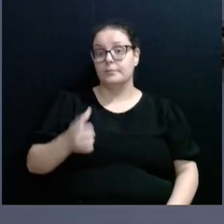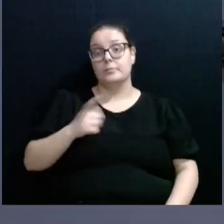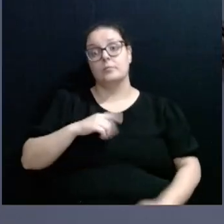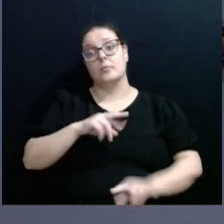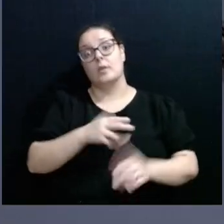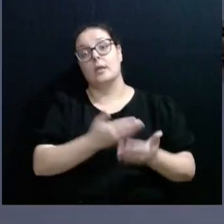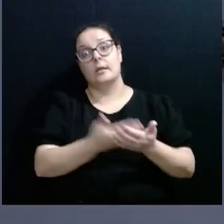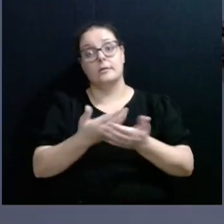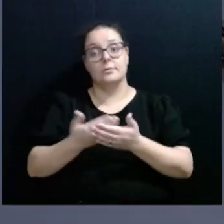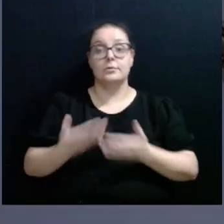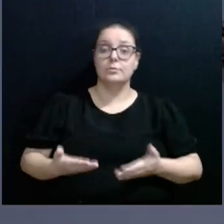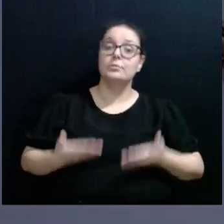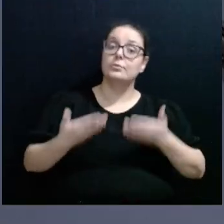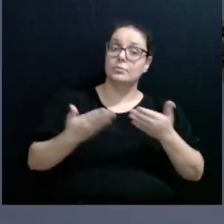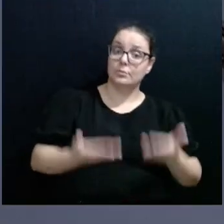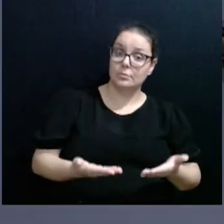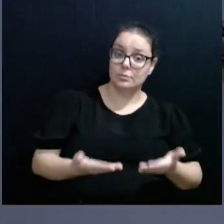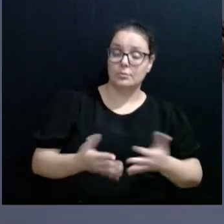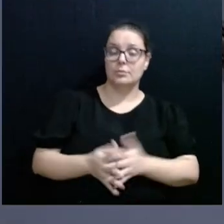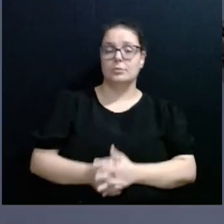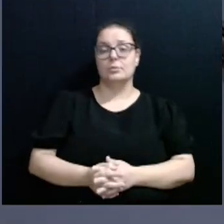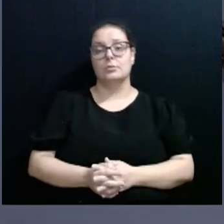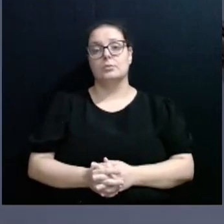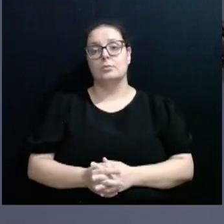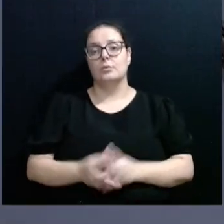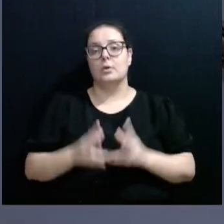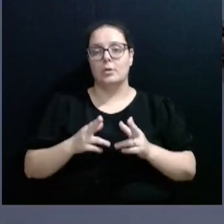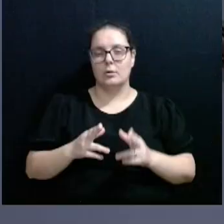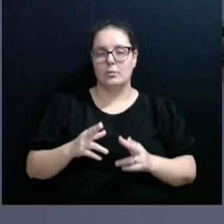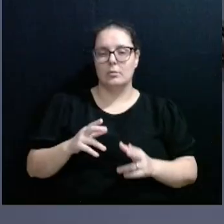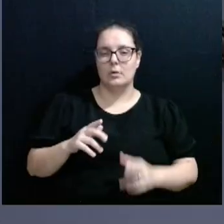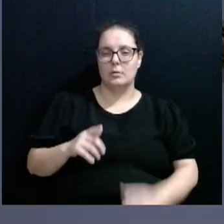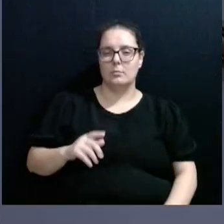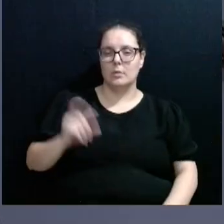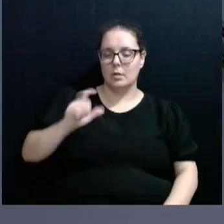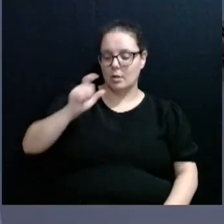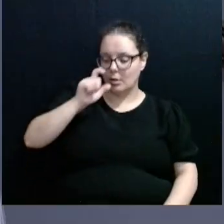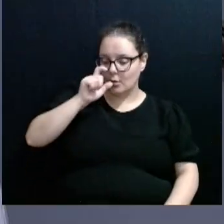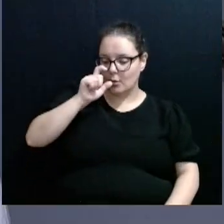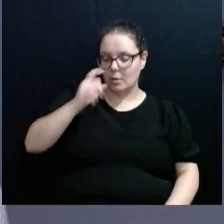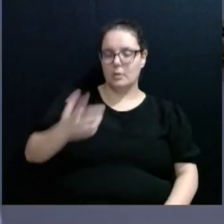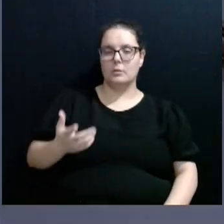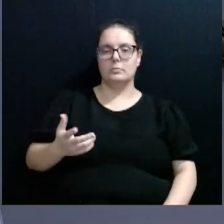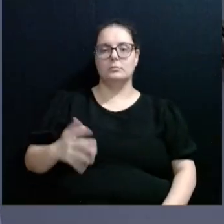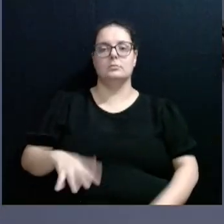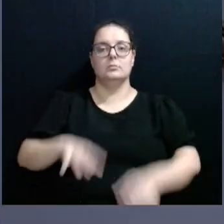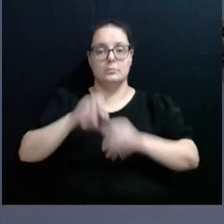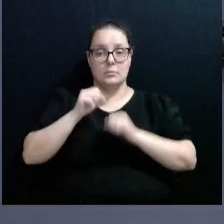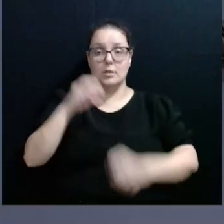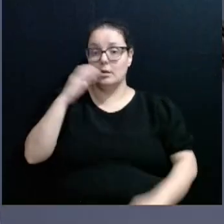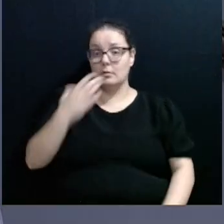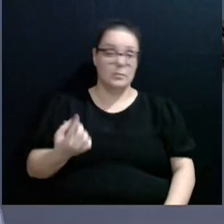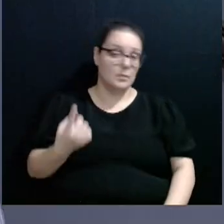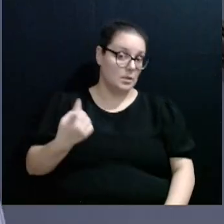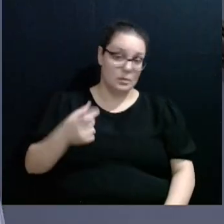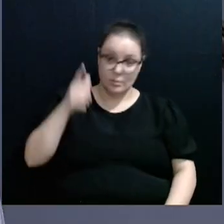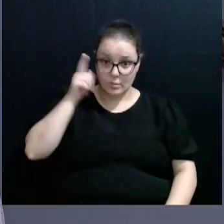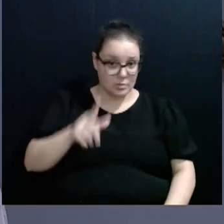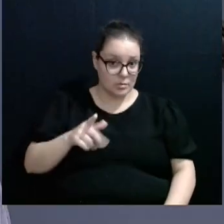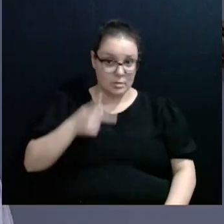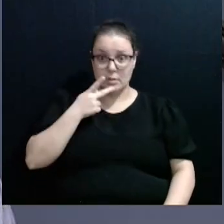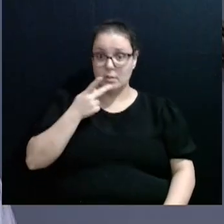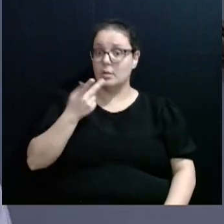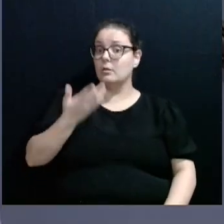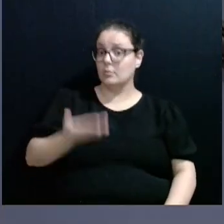trazem que como se fosse uma bombinha de asma, né, que aí a absorção seria mais rápida, mas a única pessoa que consegue falar isso, né, de